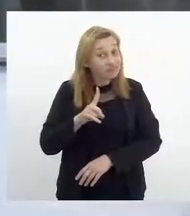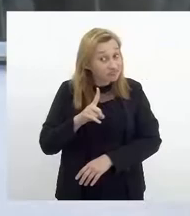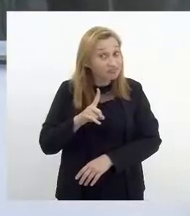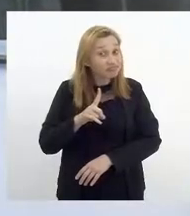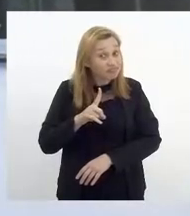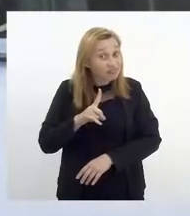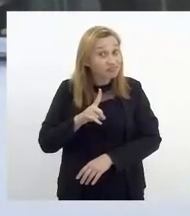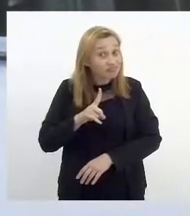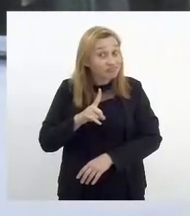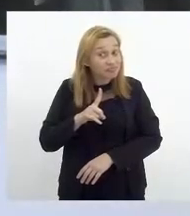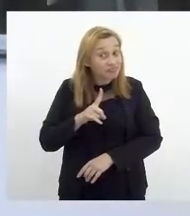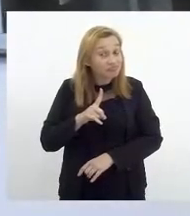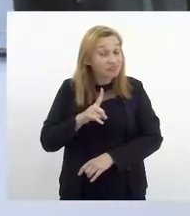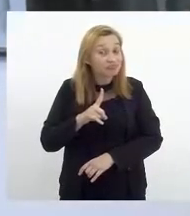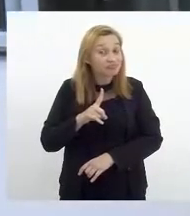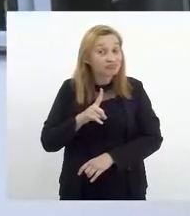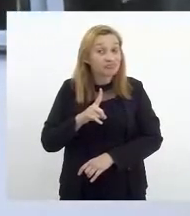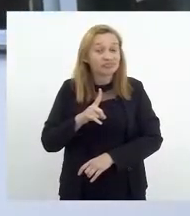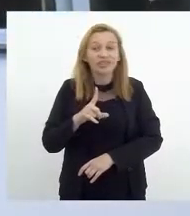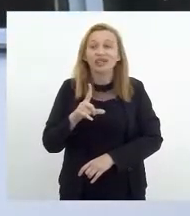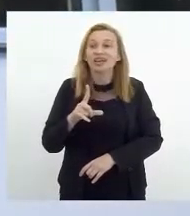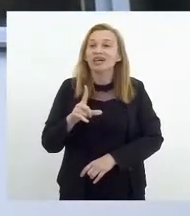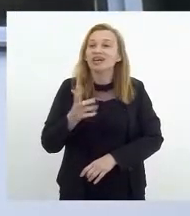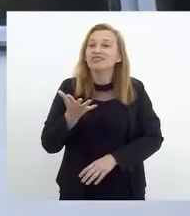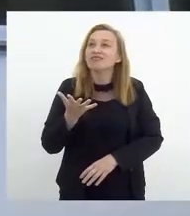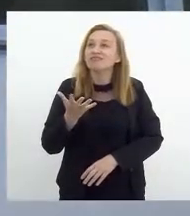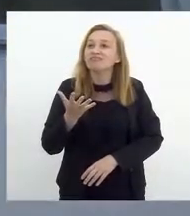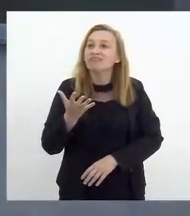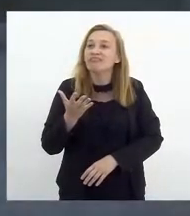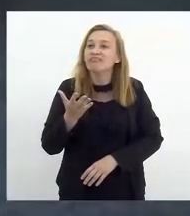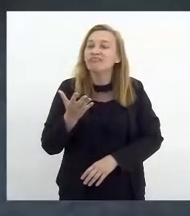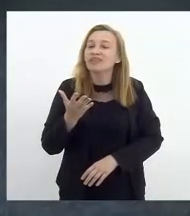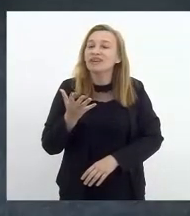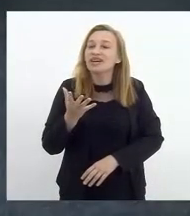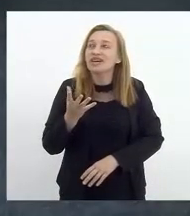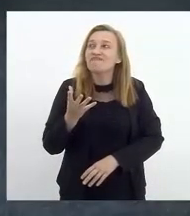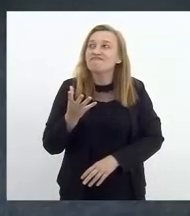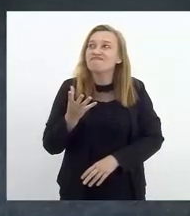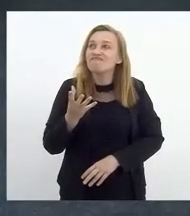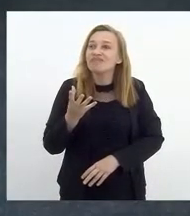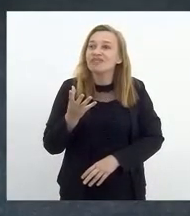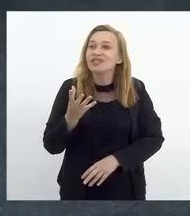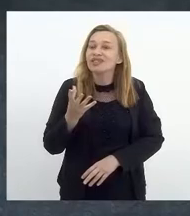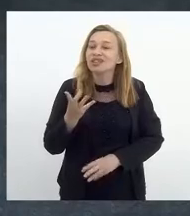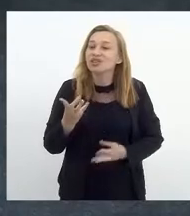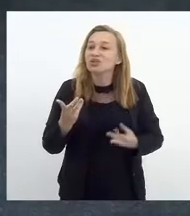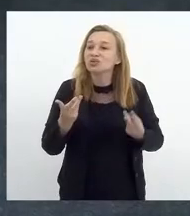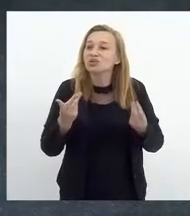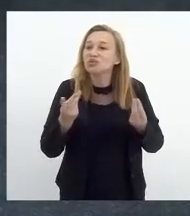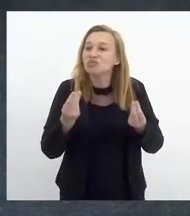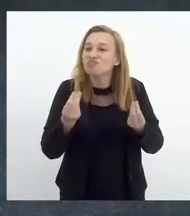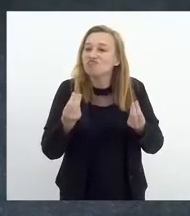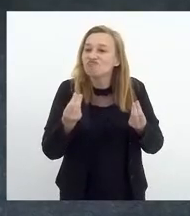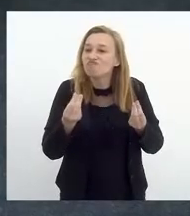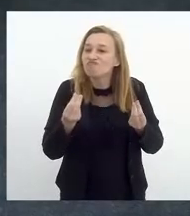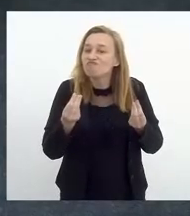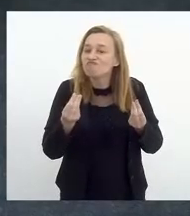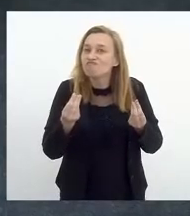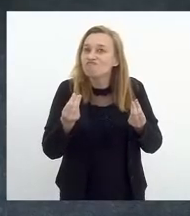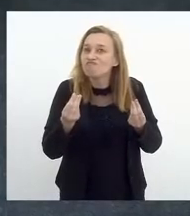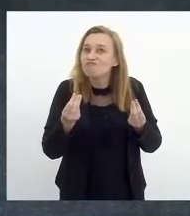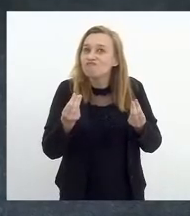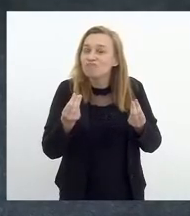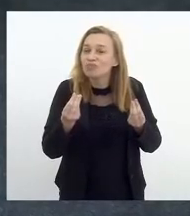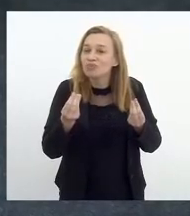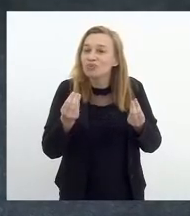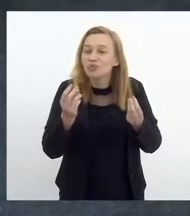dizer que é a parte que dá substância, é a parte que dá um